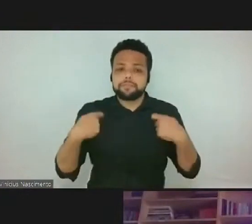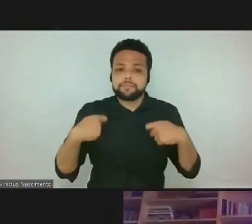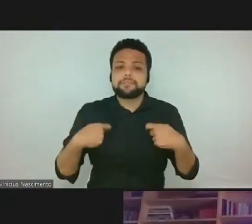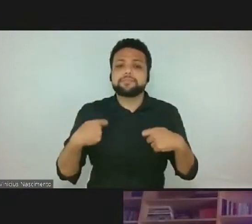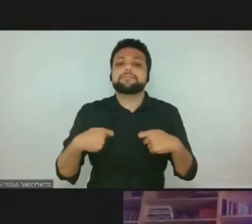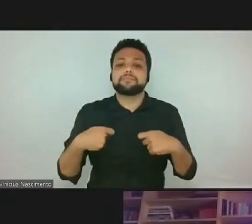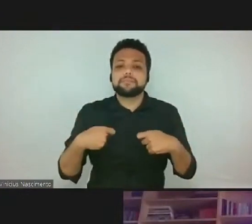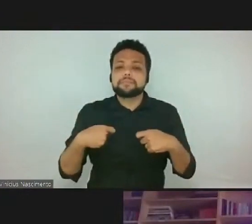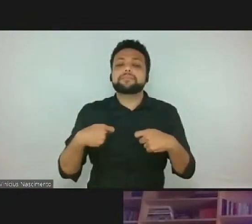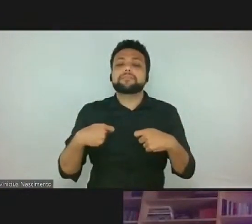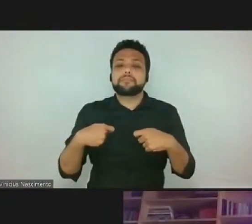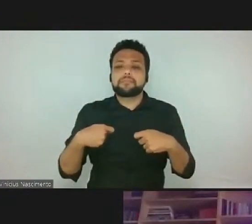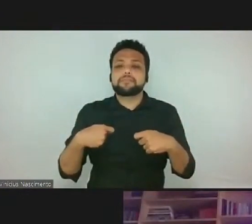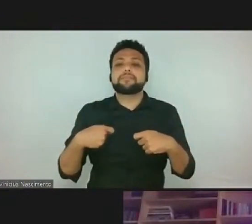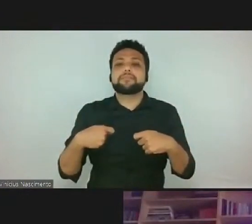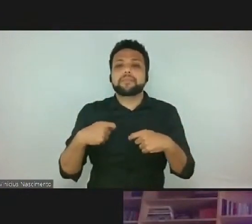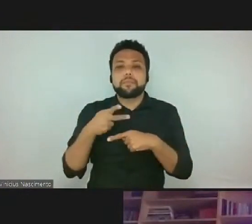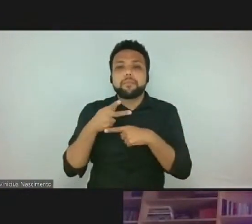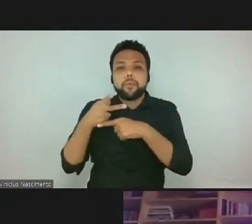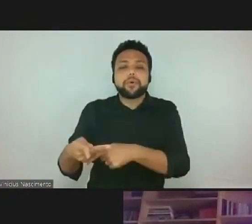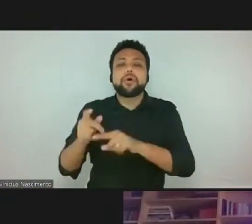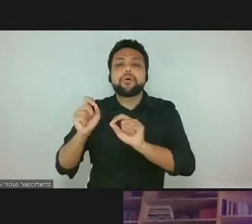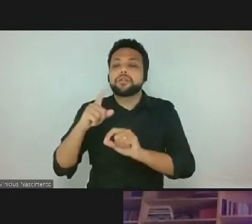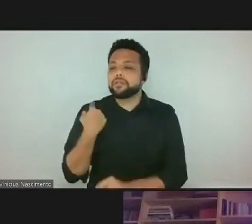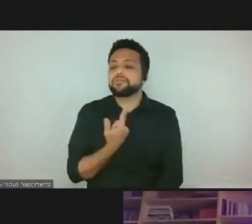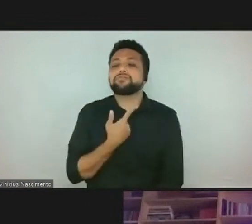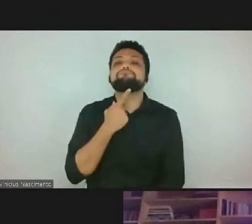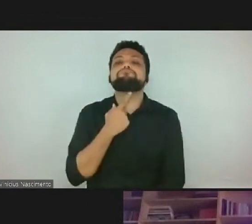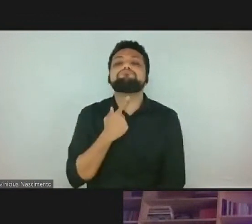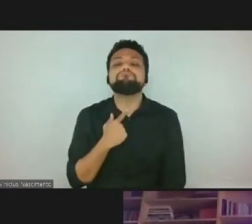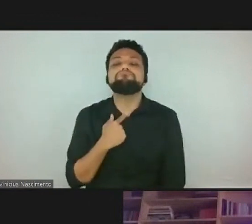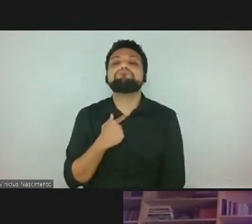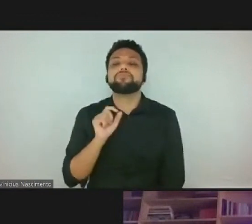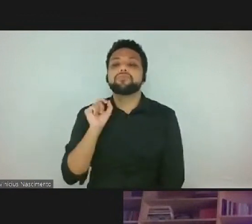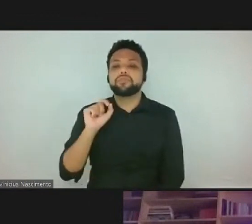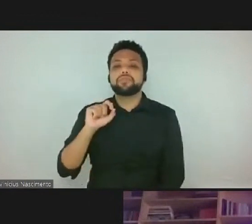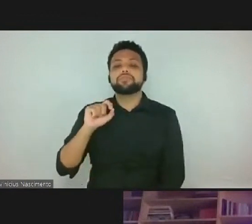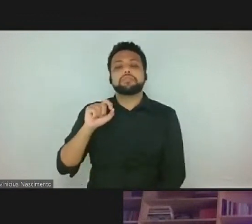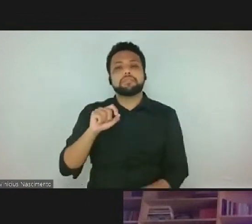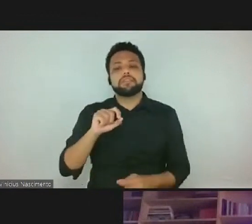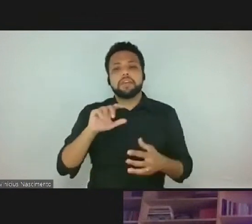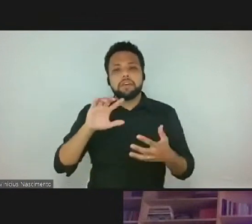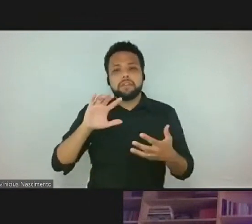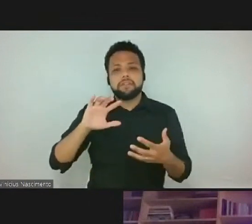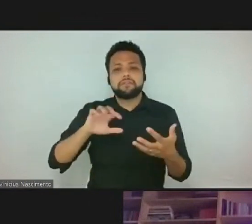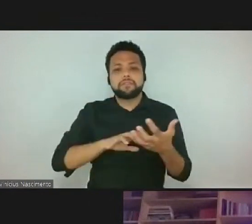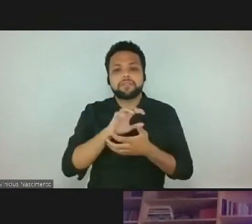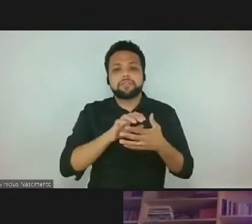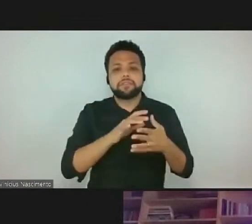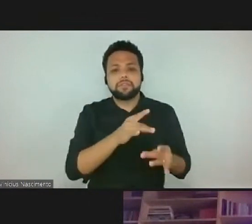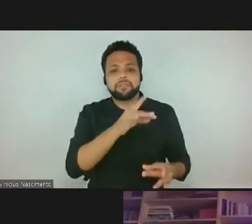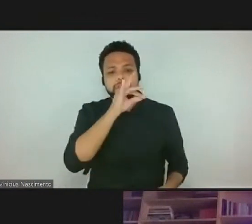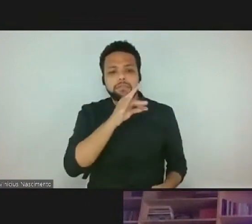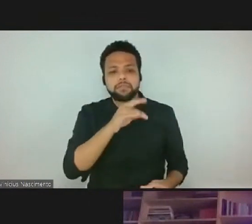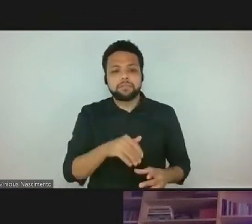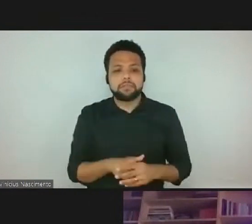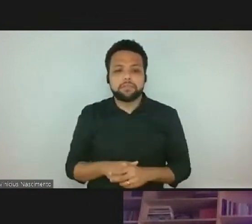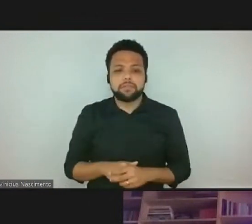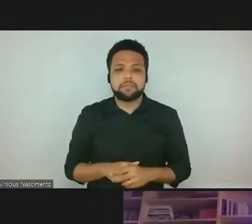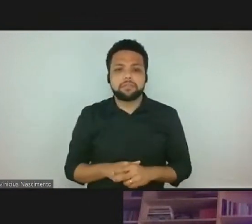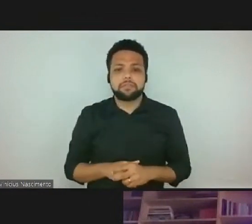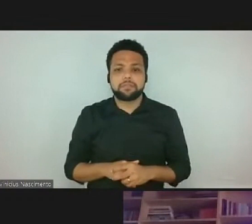busca do nosso desejo, em busca da revolução que se dá pelos detalhes. Numa escola, dor de cabeça.